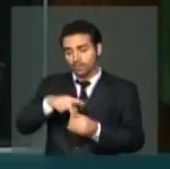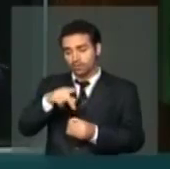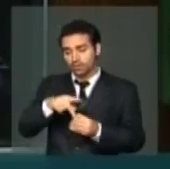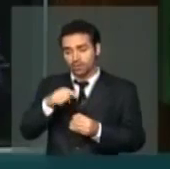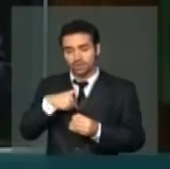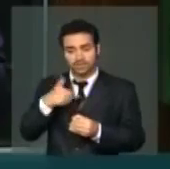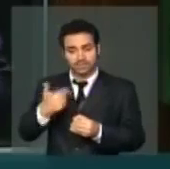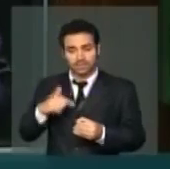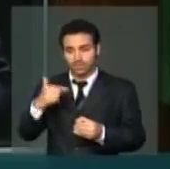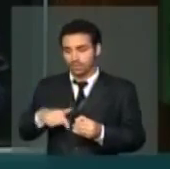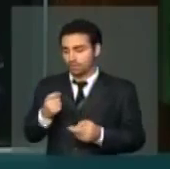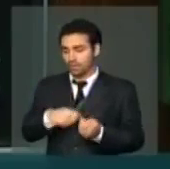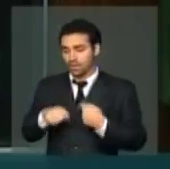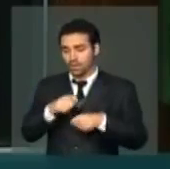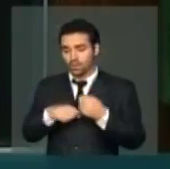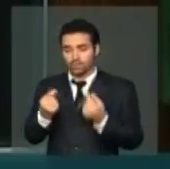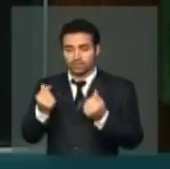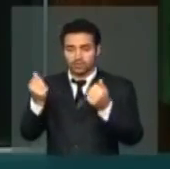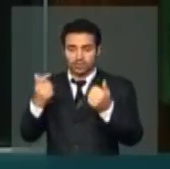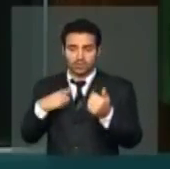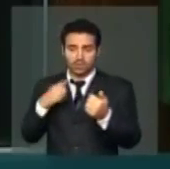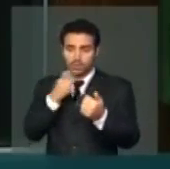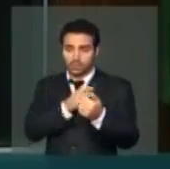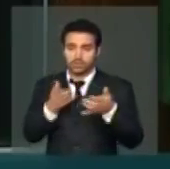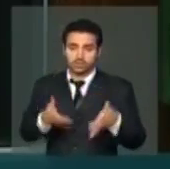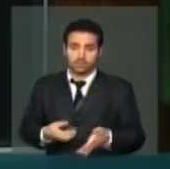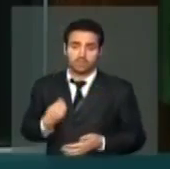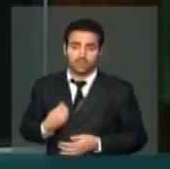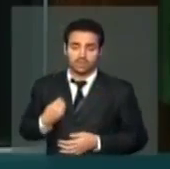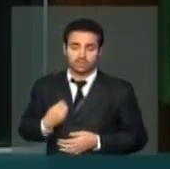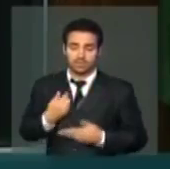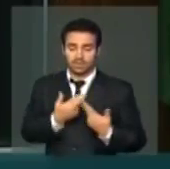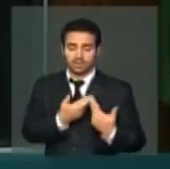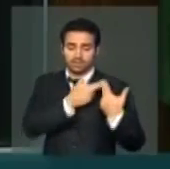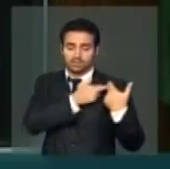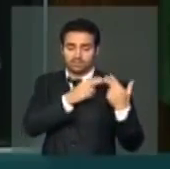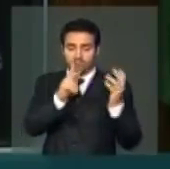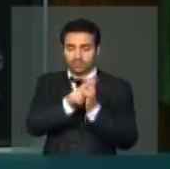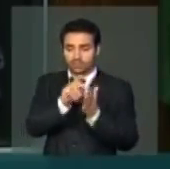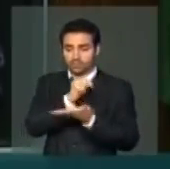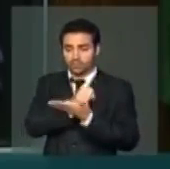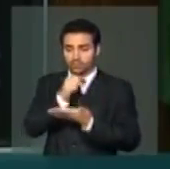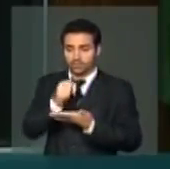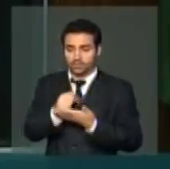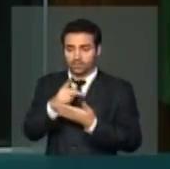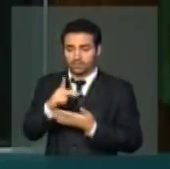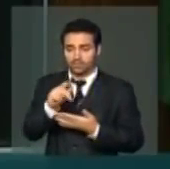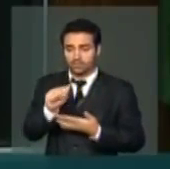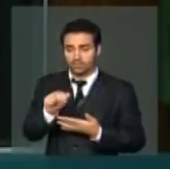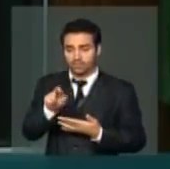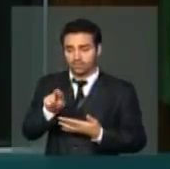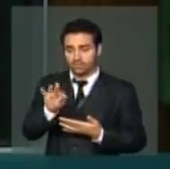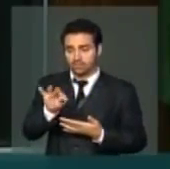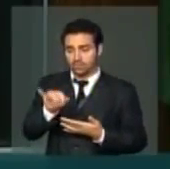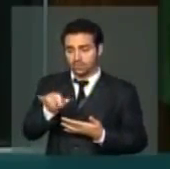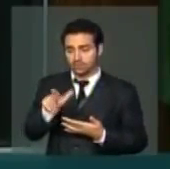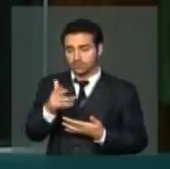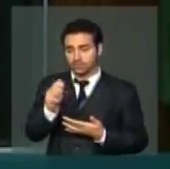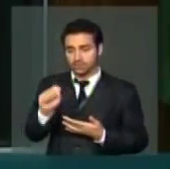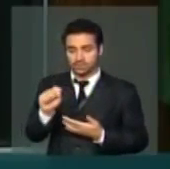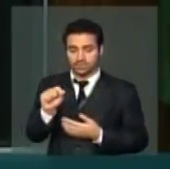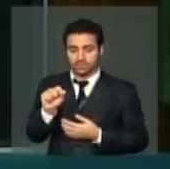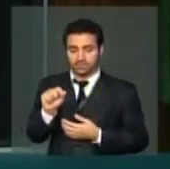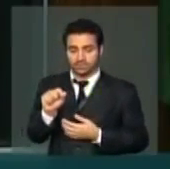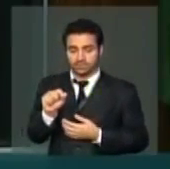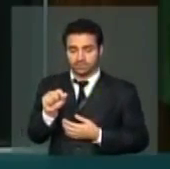tem condições econômicas de participar como operadora dos contratos de partilha, o que garante a total soberania